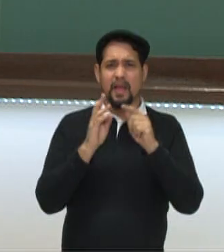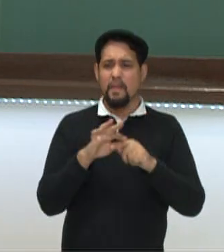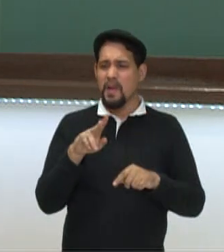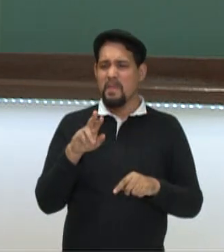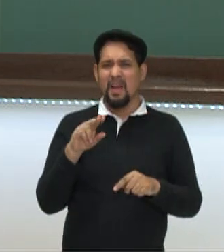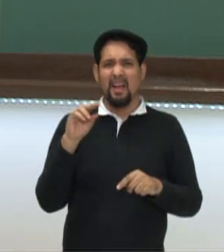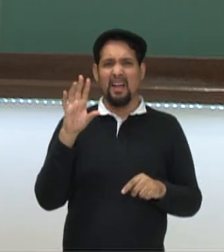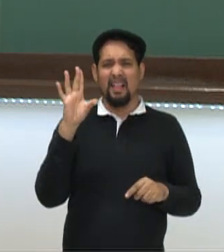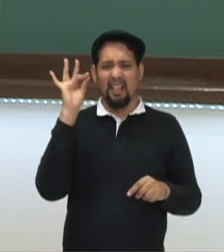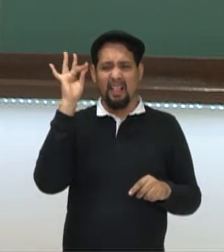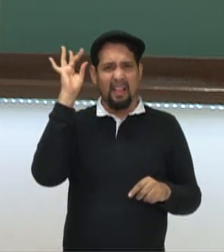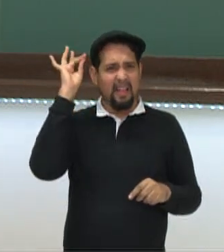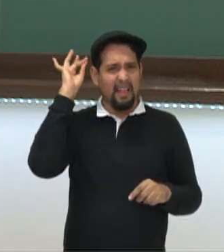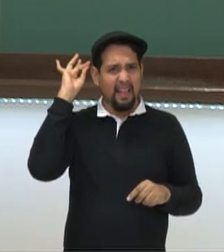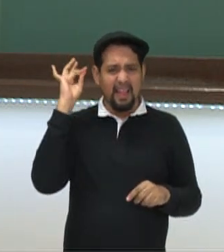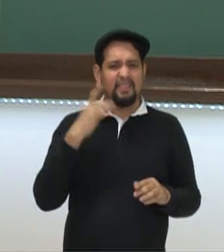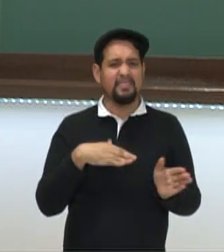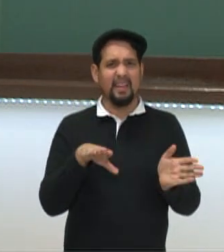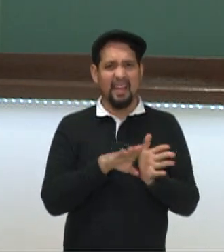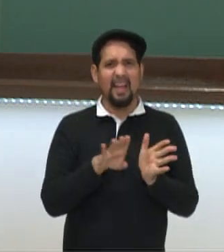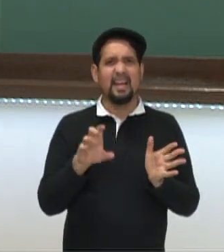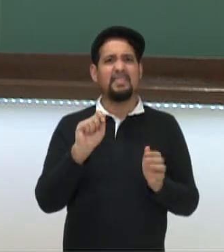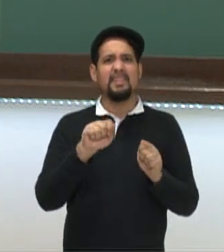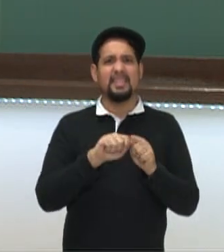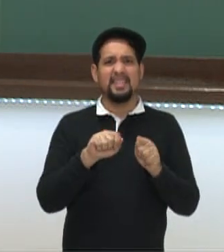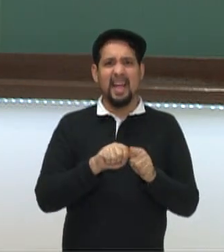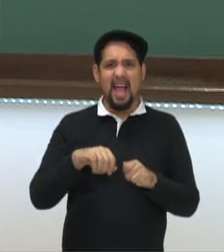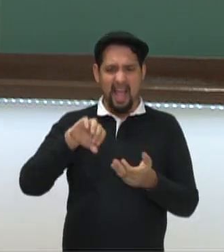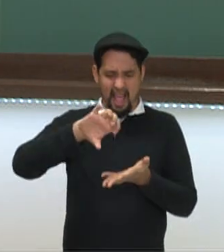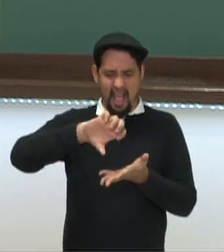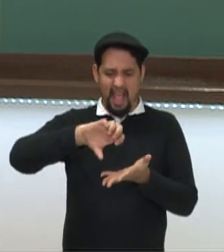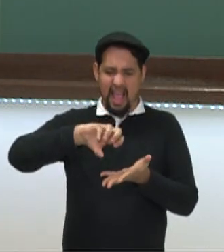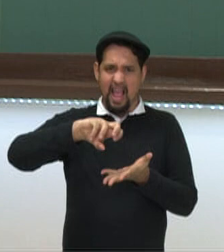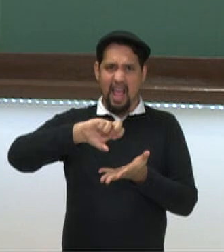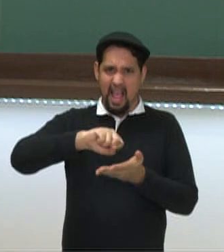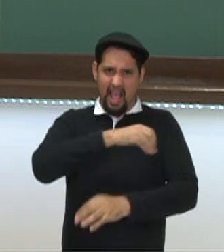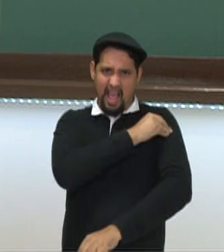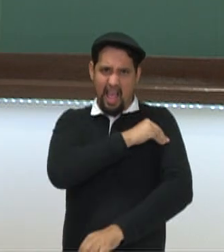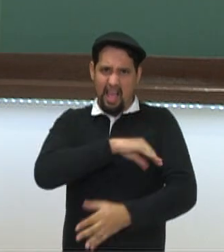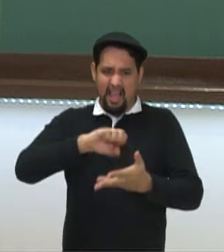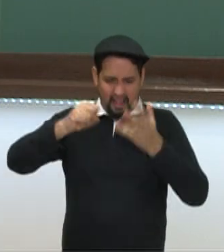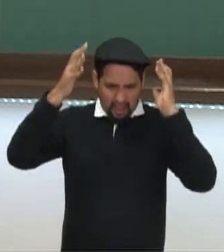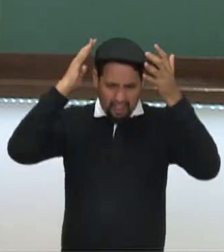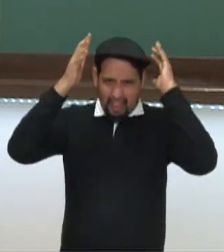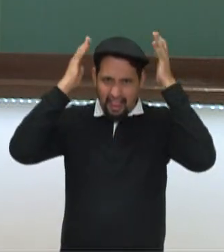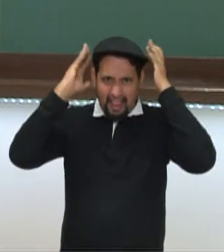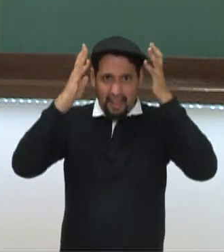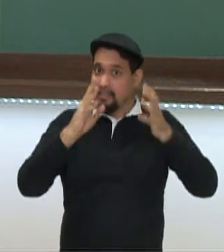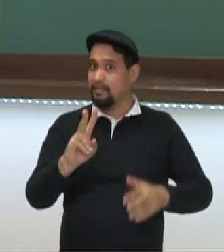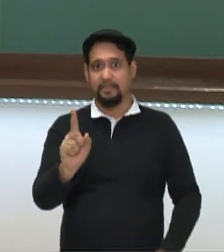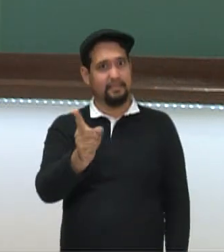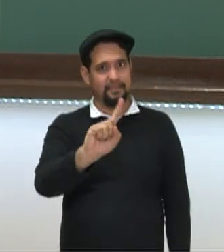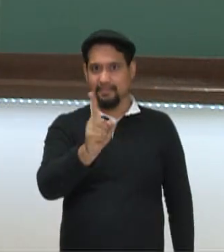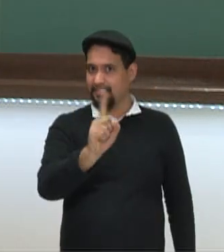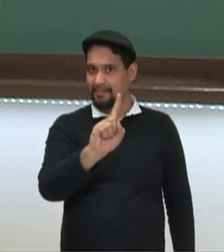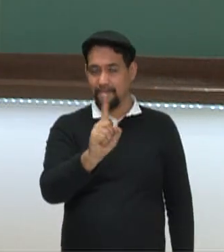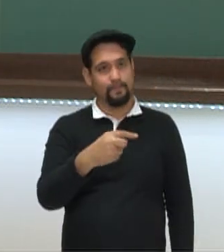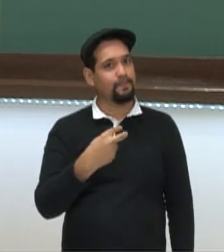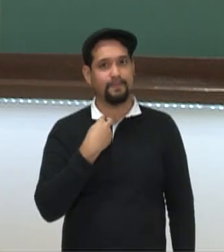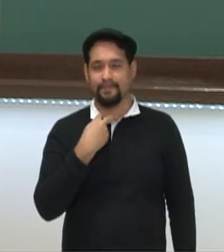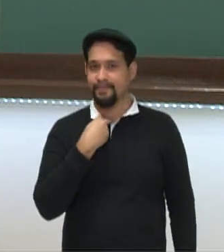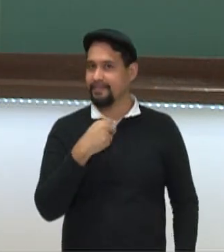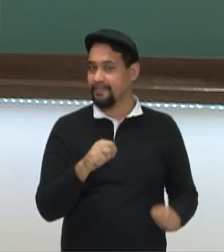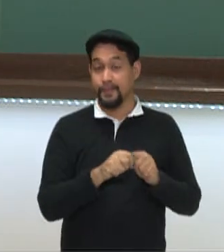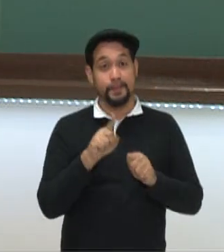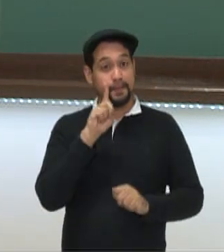ficou toda cheia de saliva dele. Eu vou chegar em casa e vou carcar álcool em gel no cabelo da minha irmãzinha. Não faça isso, pelo